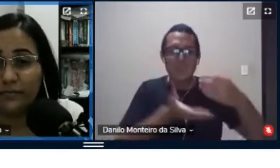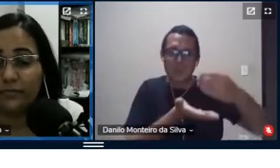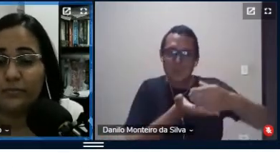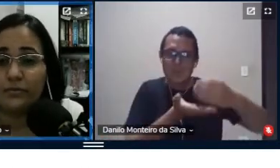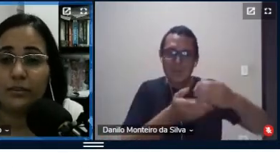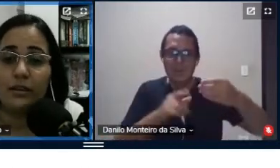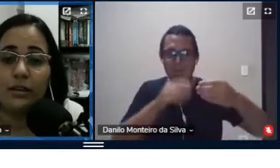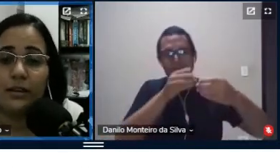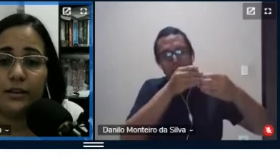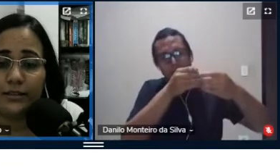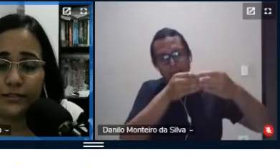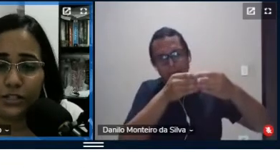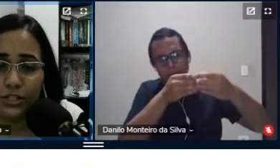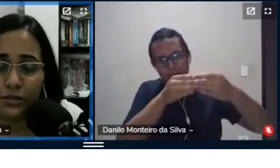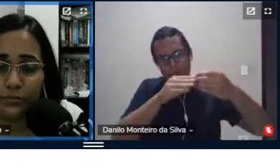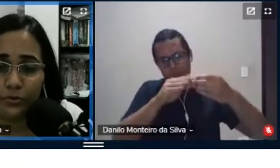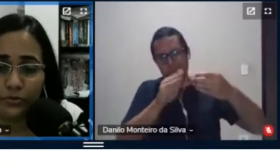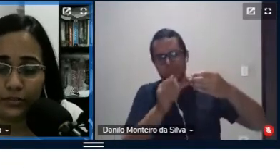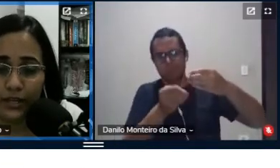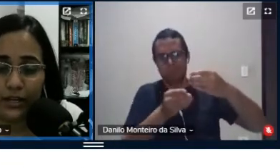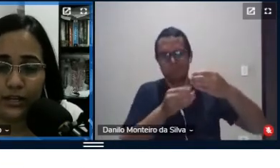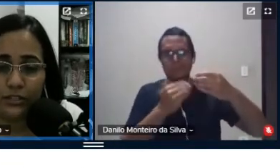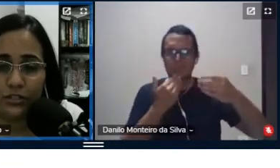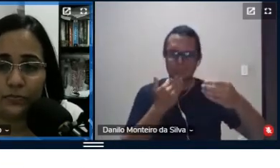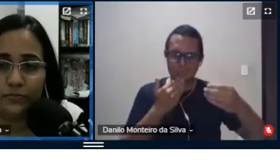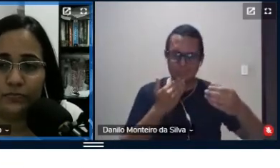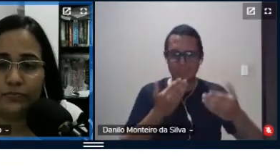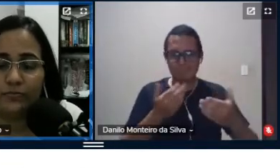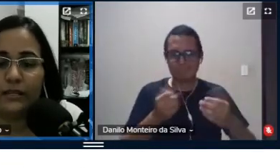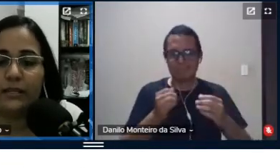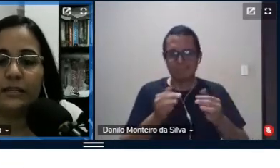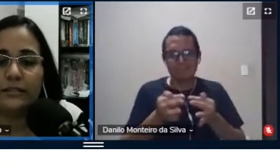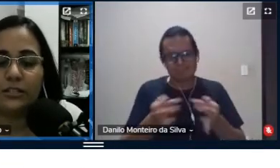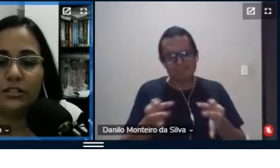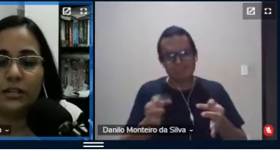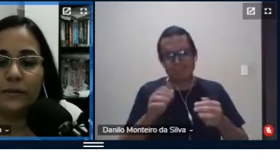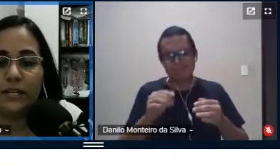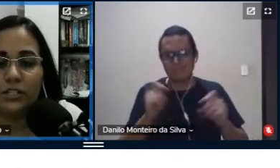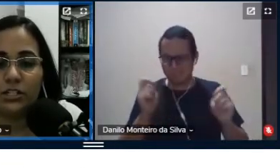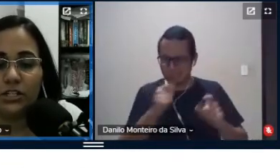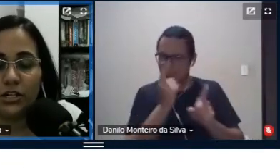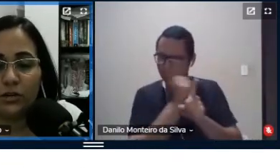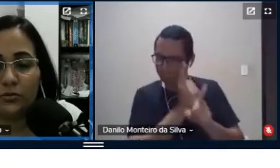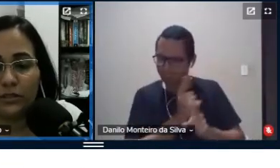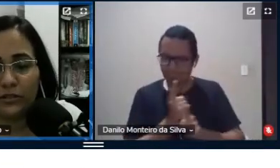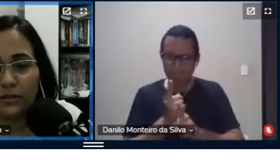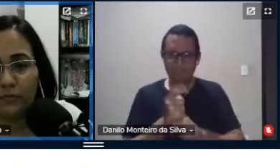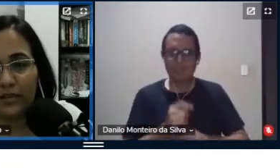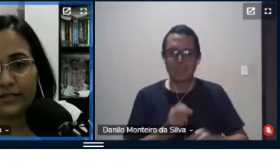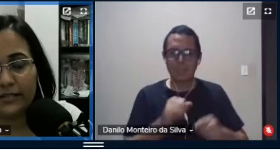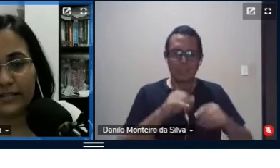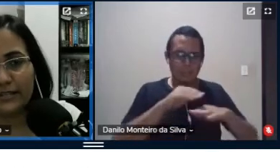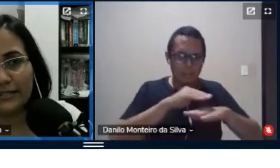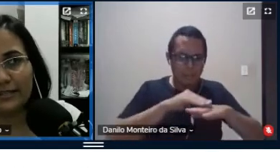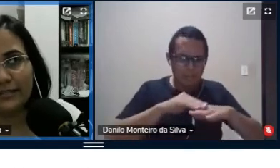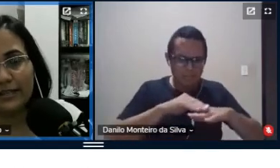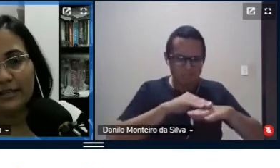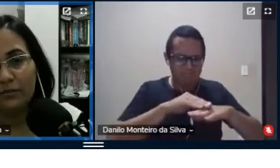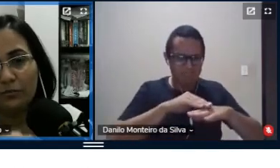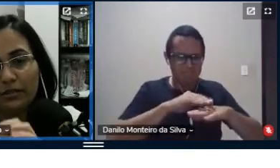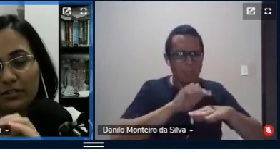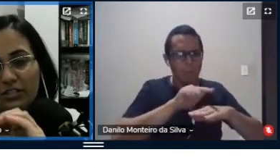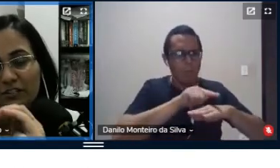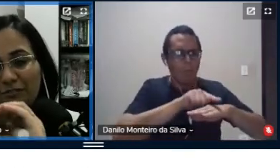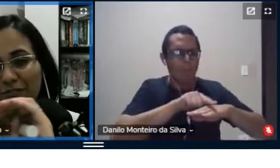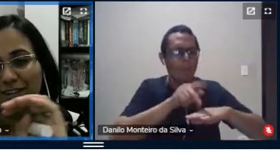Tá? Se a gente tem porosidade, se a gente tem uma região da nossa peça que ela